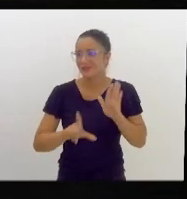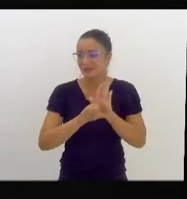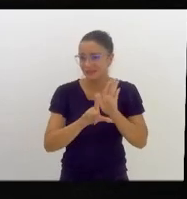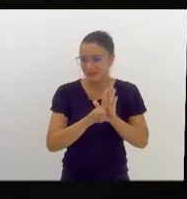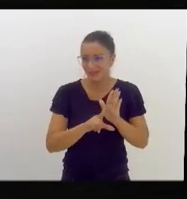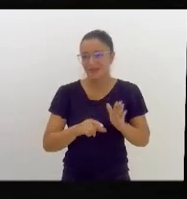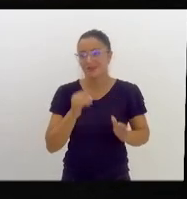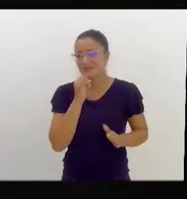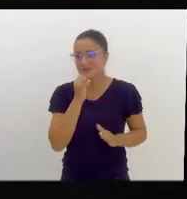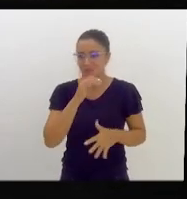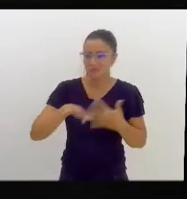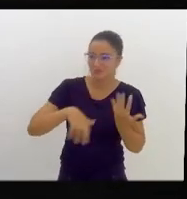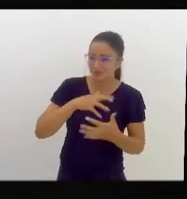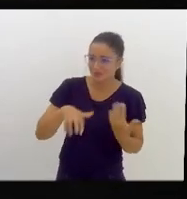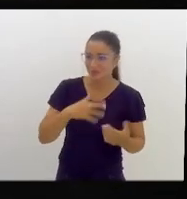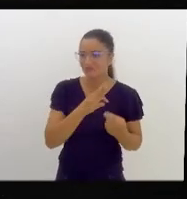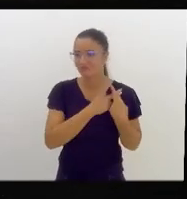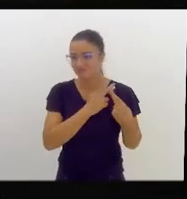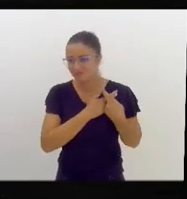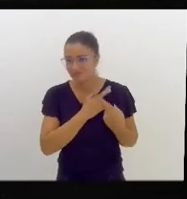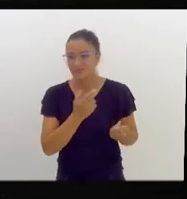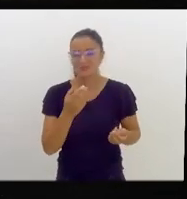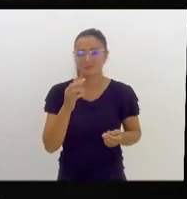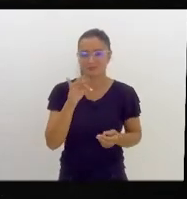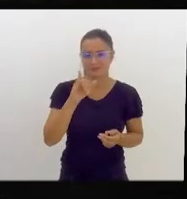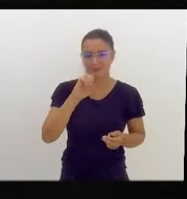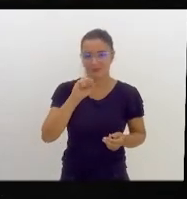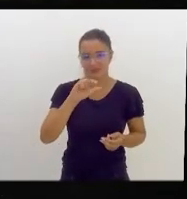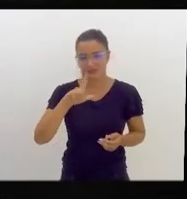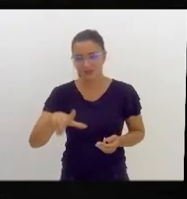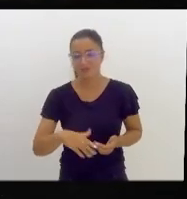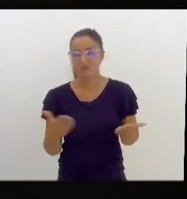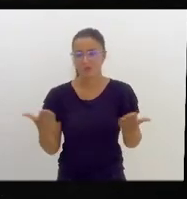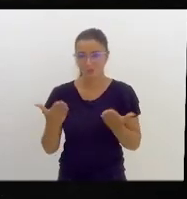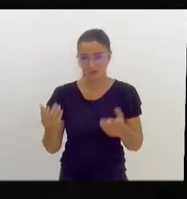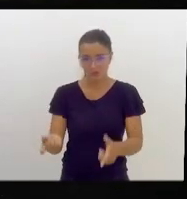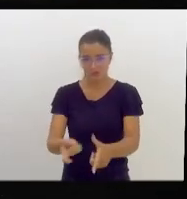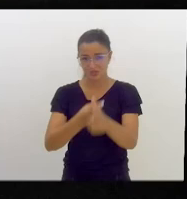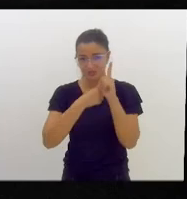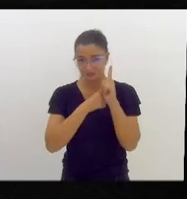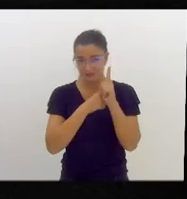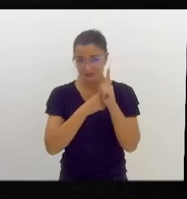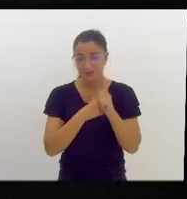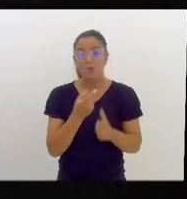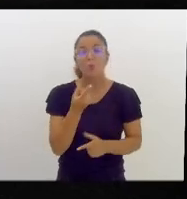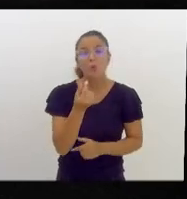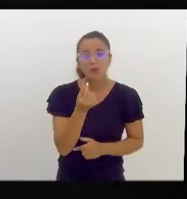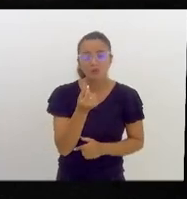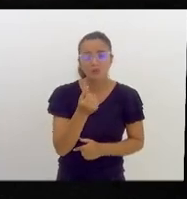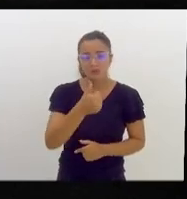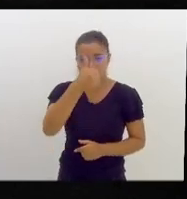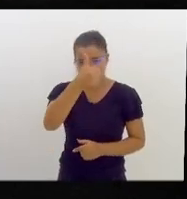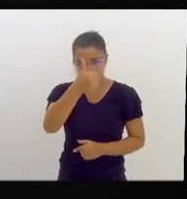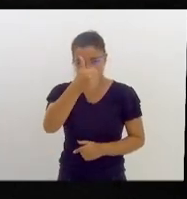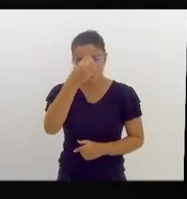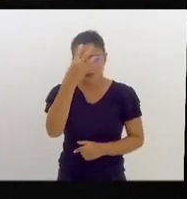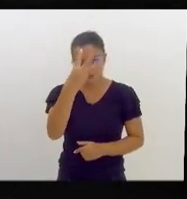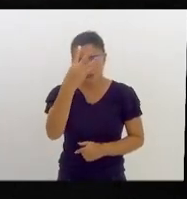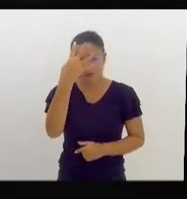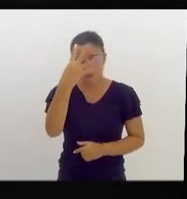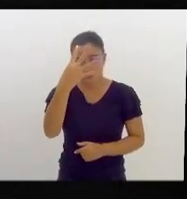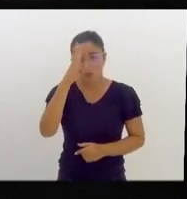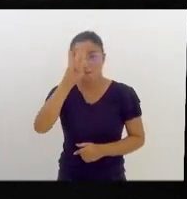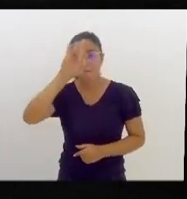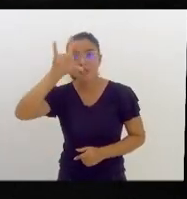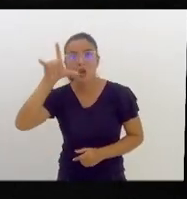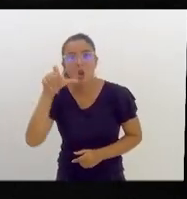pela lei de responsabilidade fiscal. A dívida hoje é de um montante de 134 bilhões